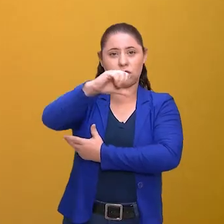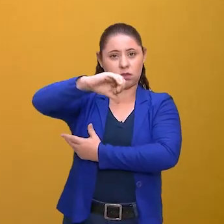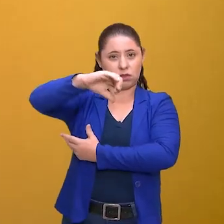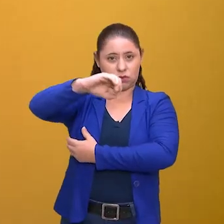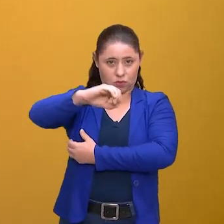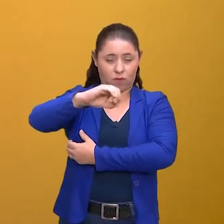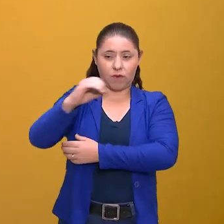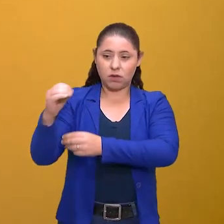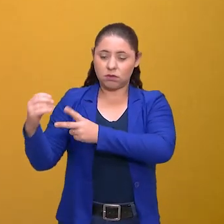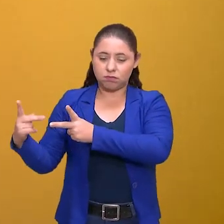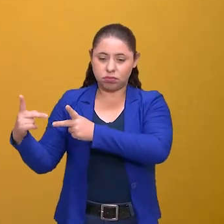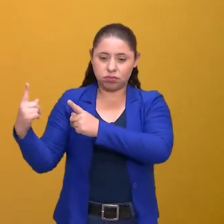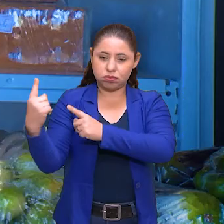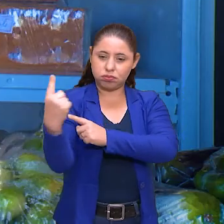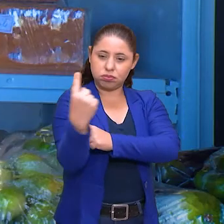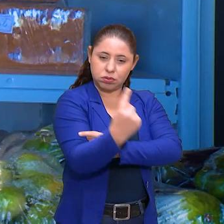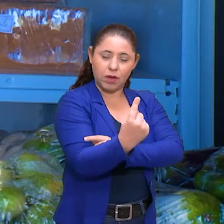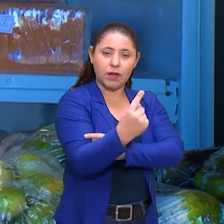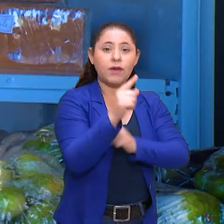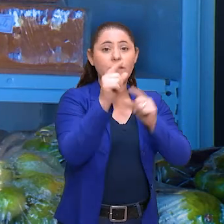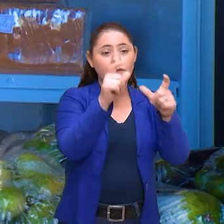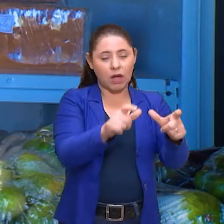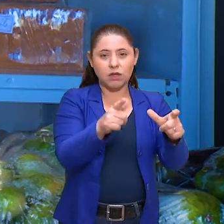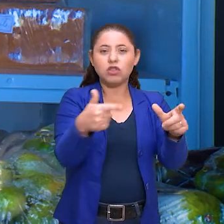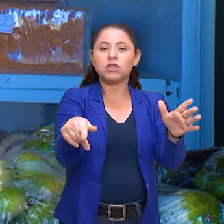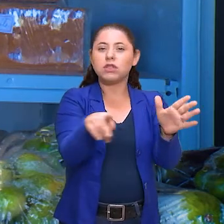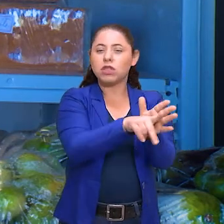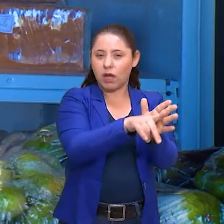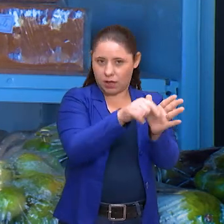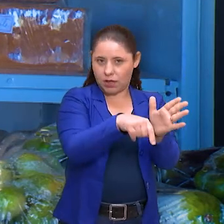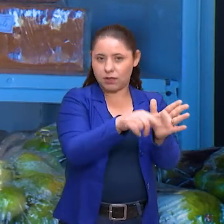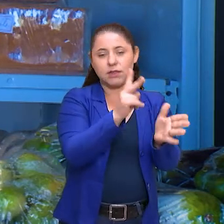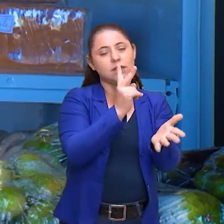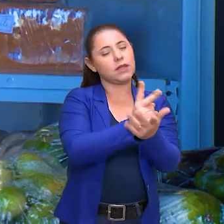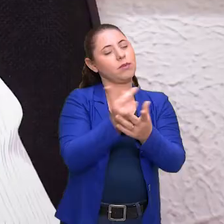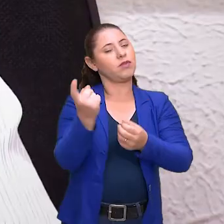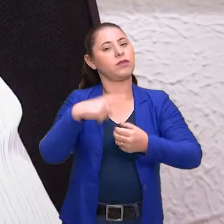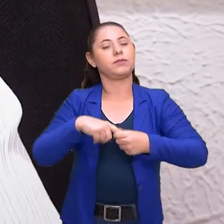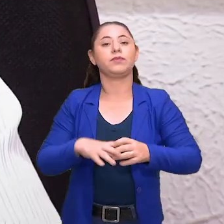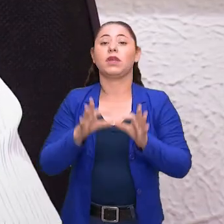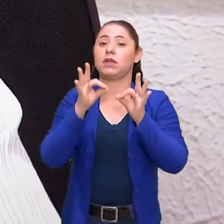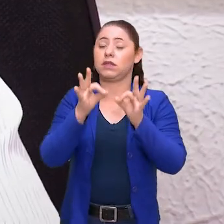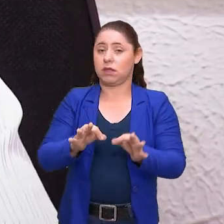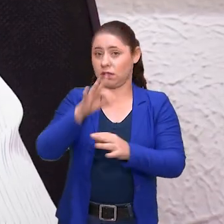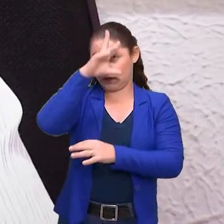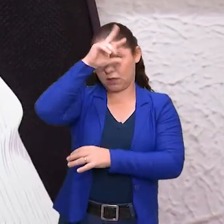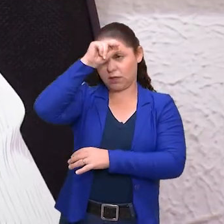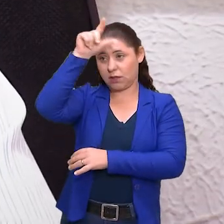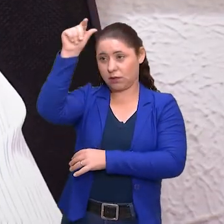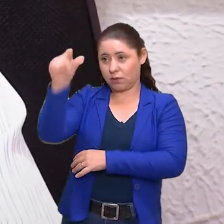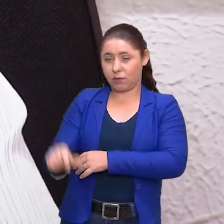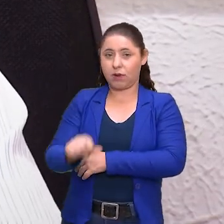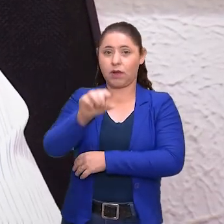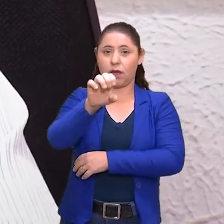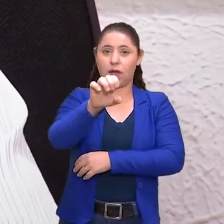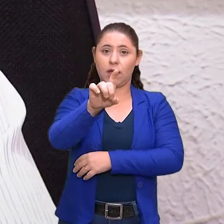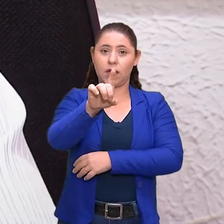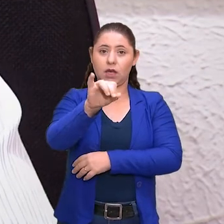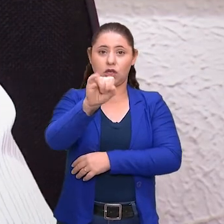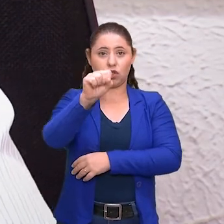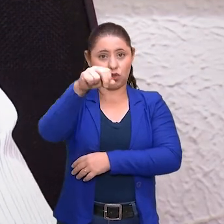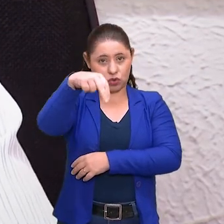em 1890. Então, quem vem para Furnas sempre quer voltar. E com certeza o prefeito do